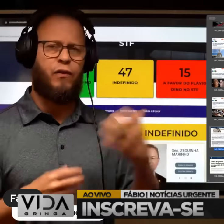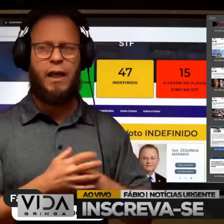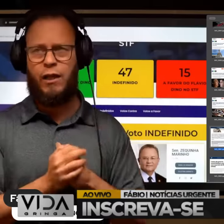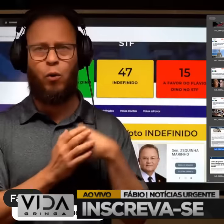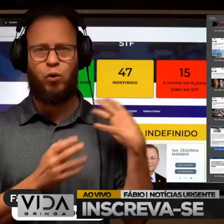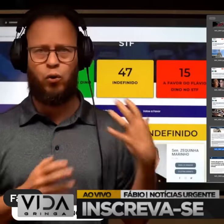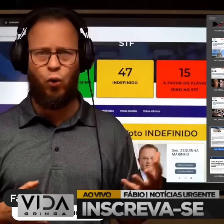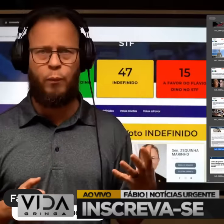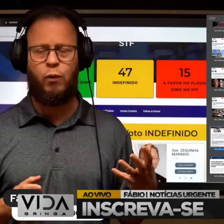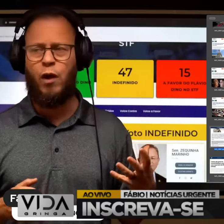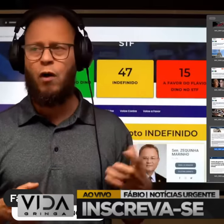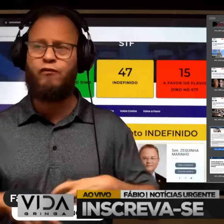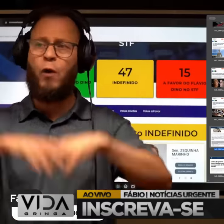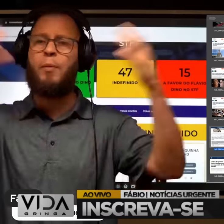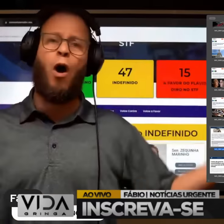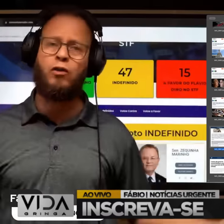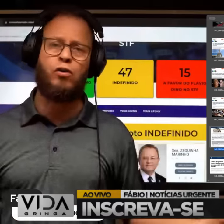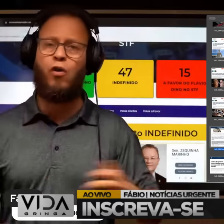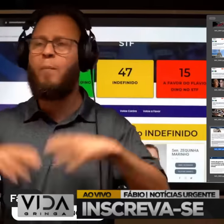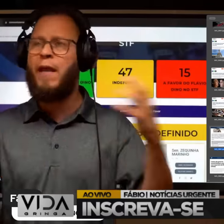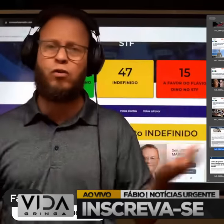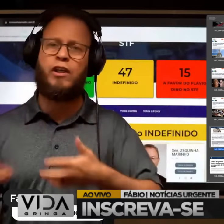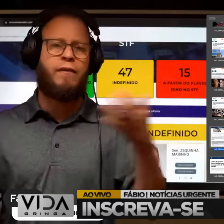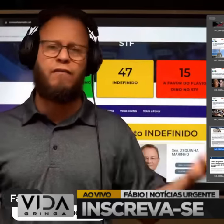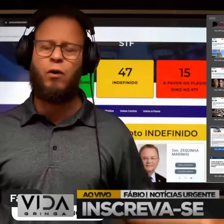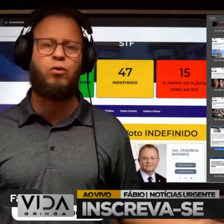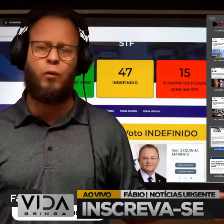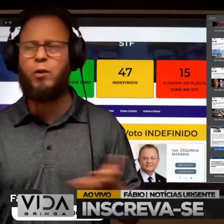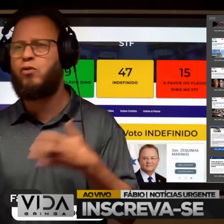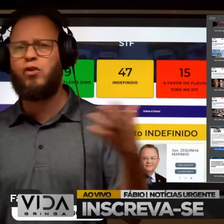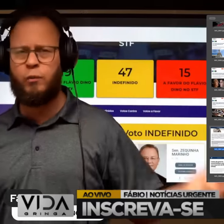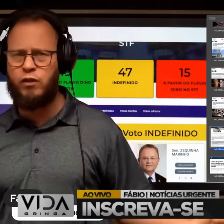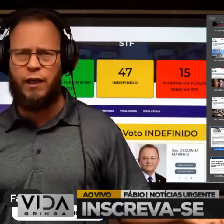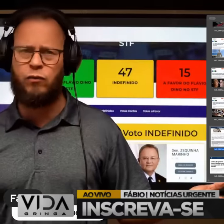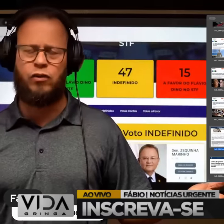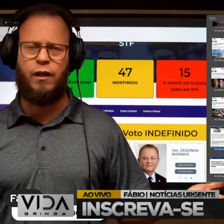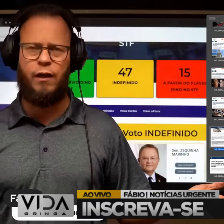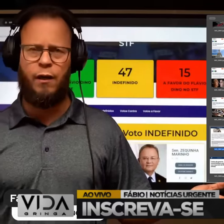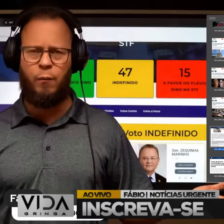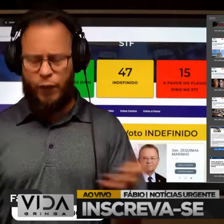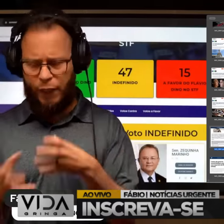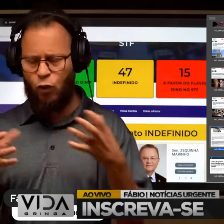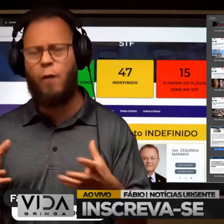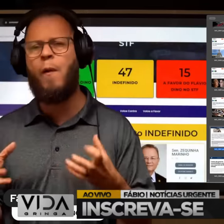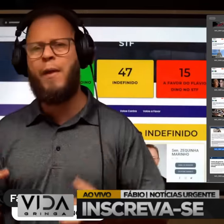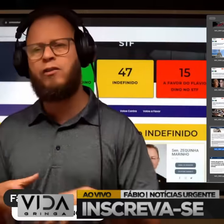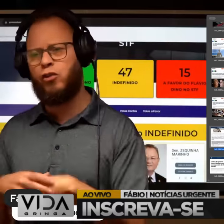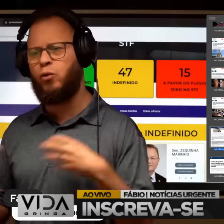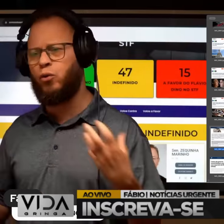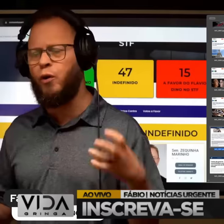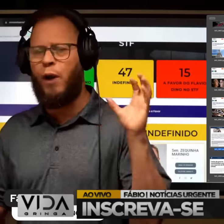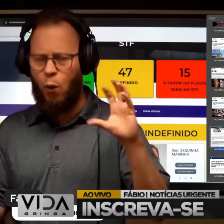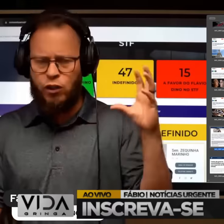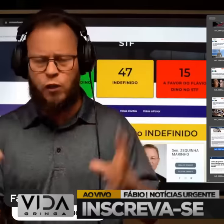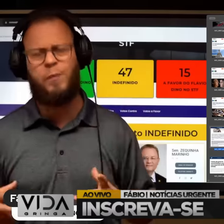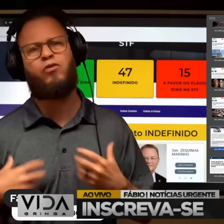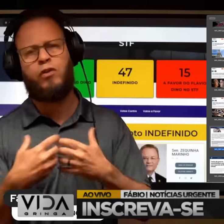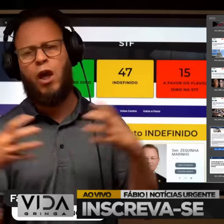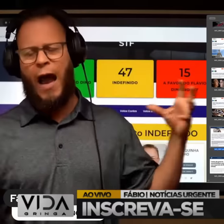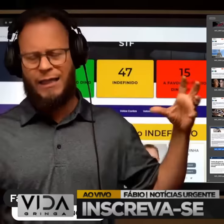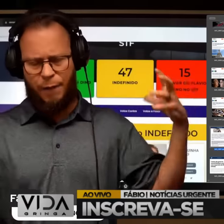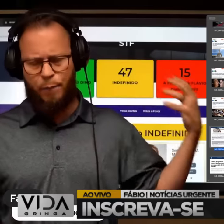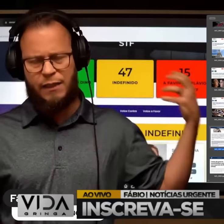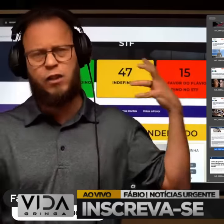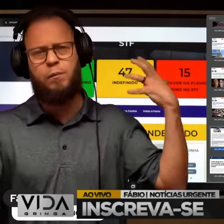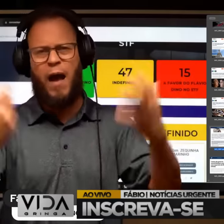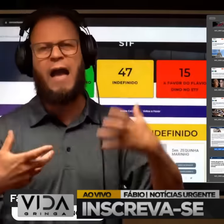teve em outubro foi o pior dos aumentos que teve em outubro nos últimos anos. Porque normalmente em outubro, onde as pessoas,